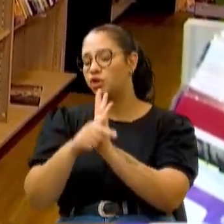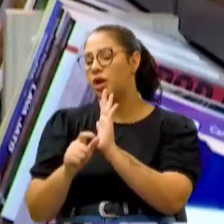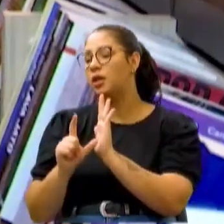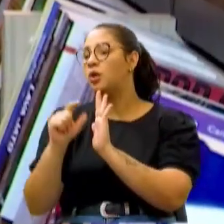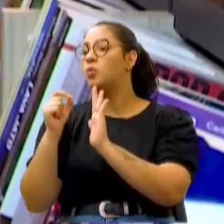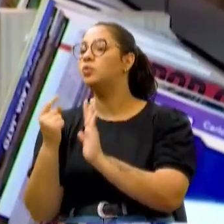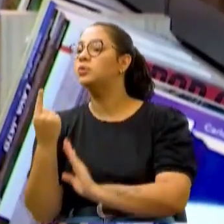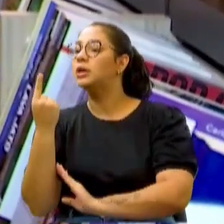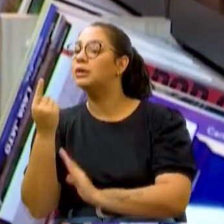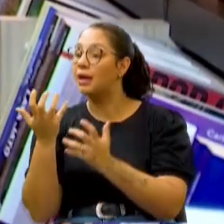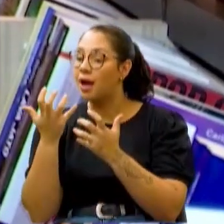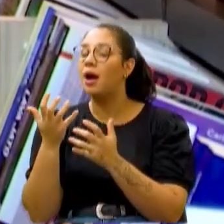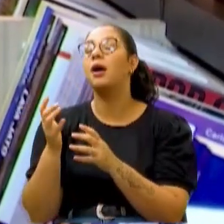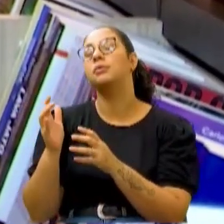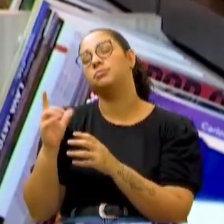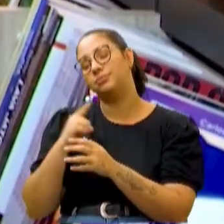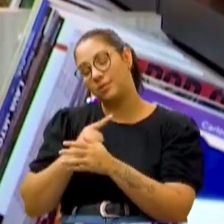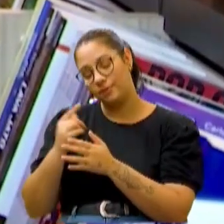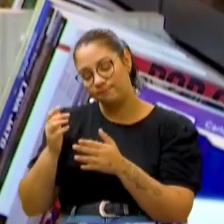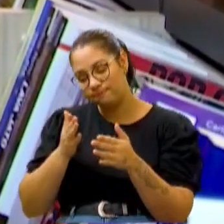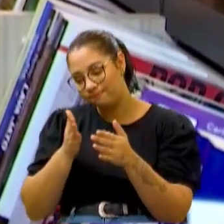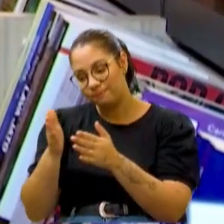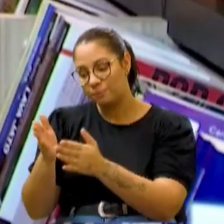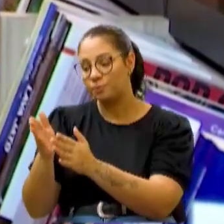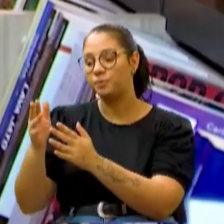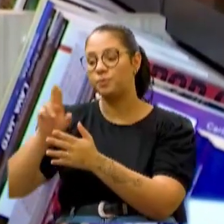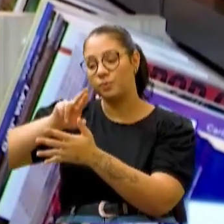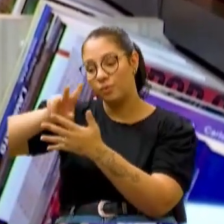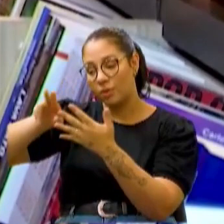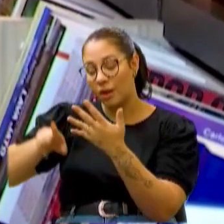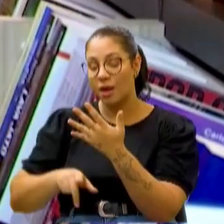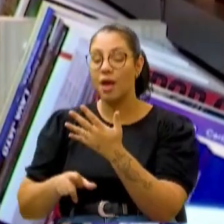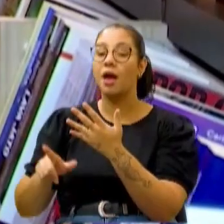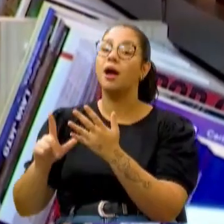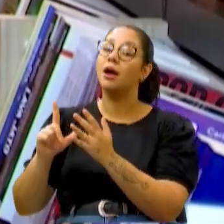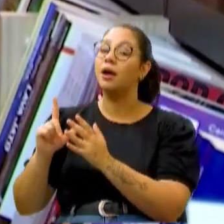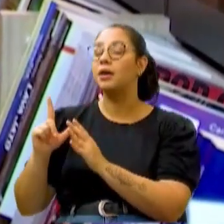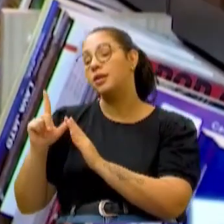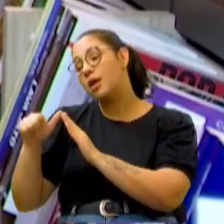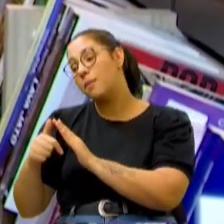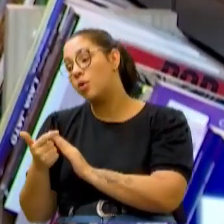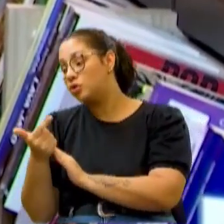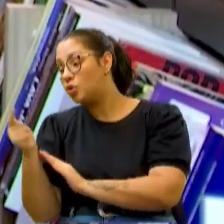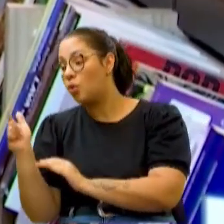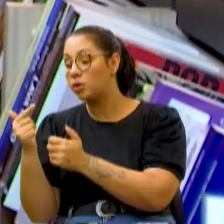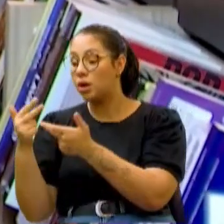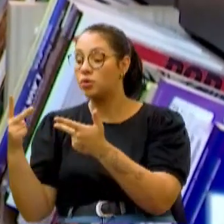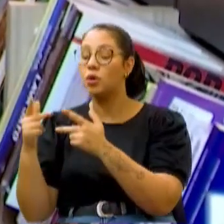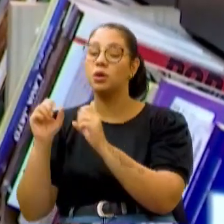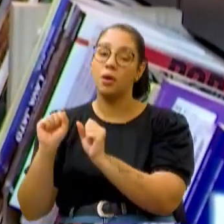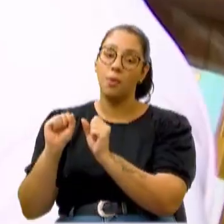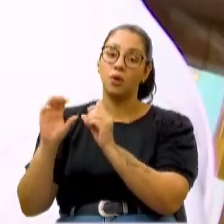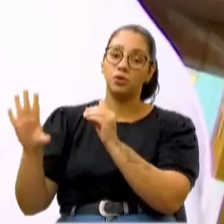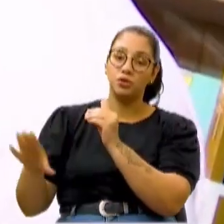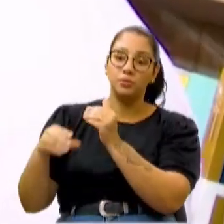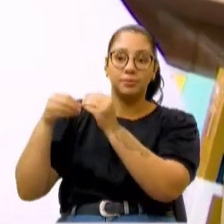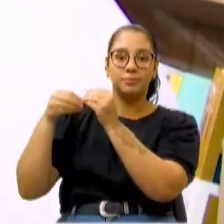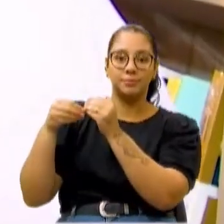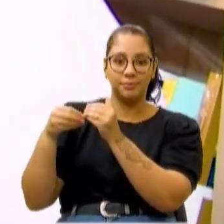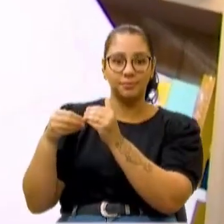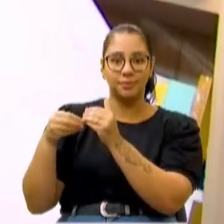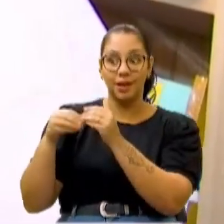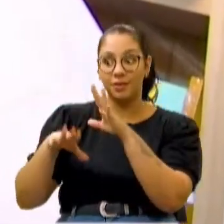algum gênero literário, a gente vai por esse caminho. Né? E aí depois oferta mais alguma coisa, porque de repente a gente